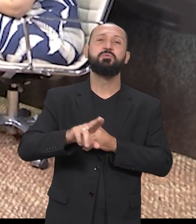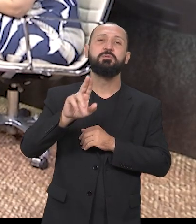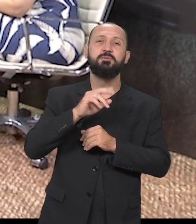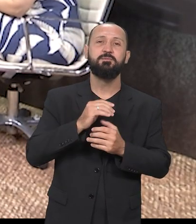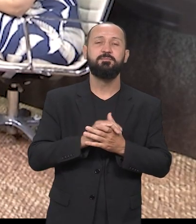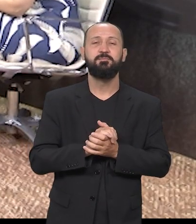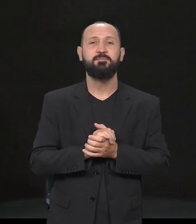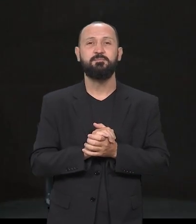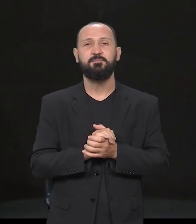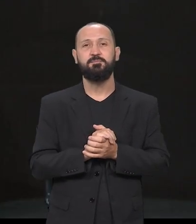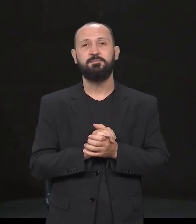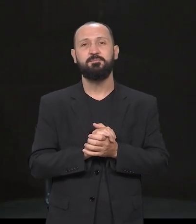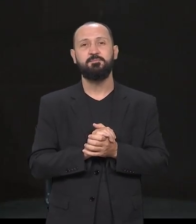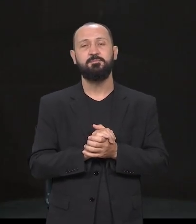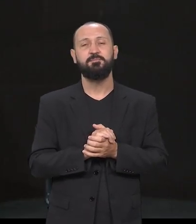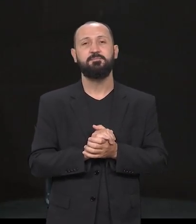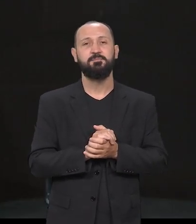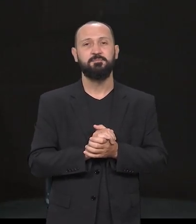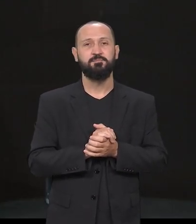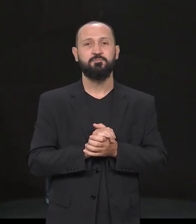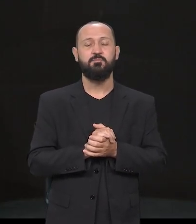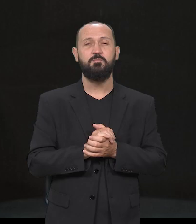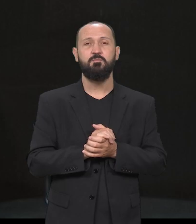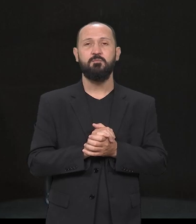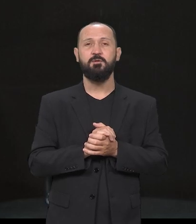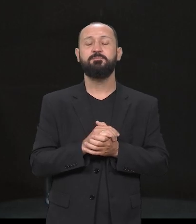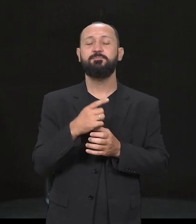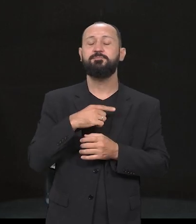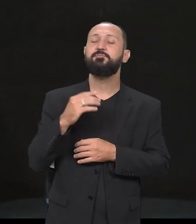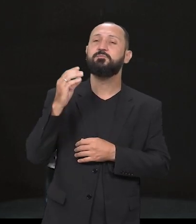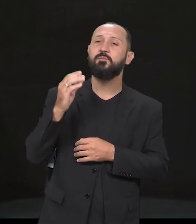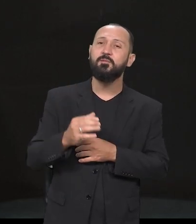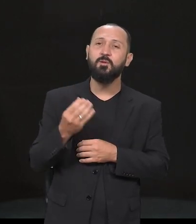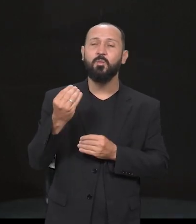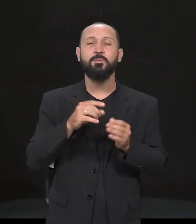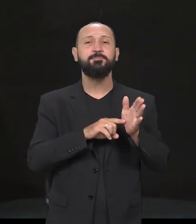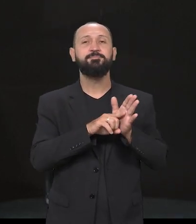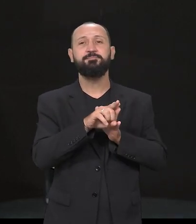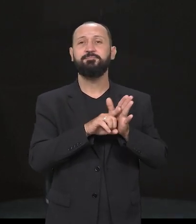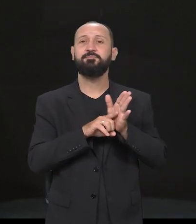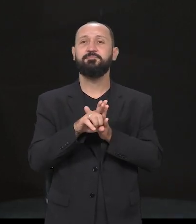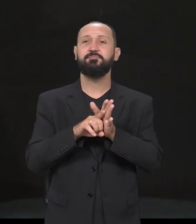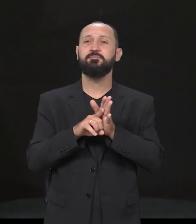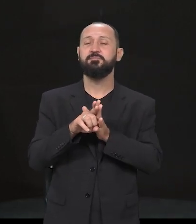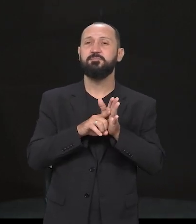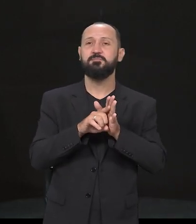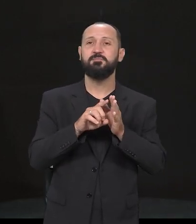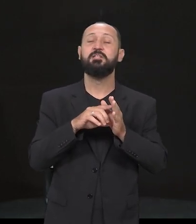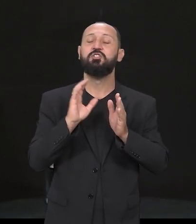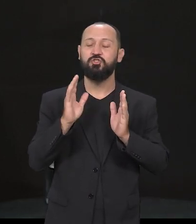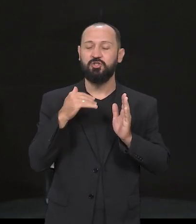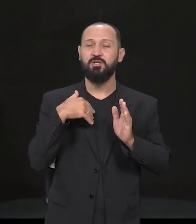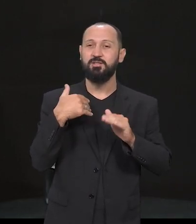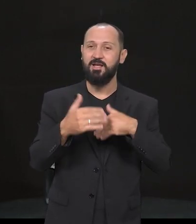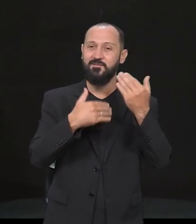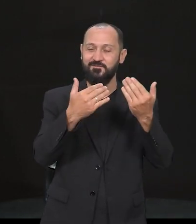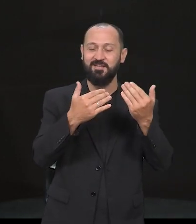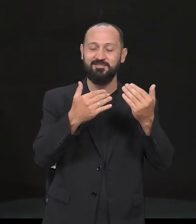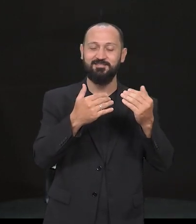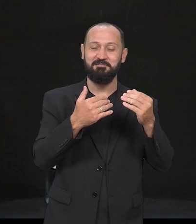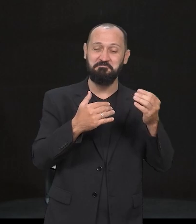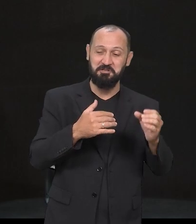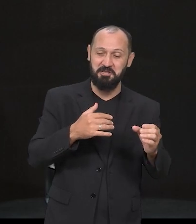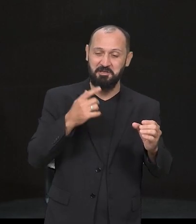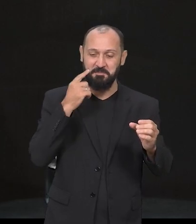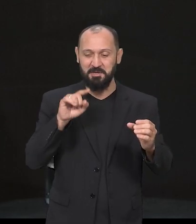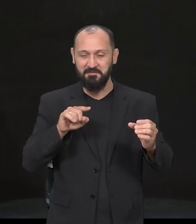utilizados? Olha, tanto o crime quanto a investigação estão evoluindo, né? E hoje eu